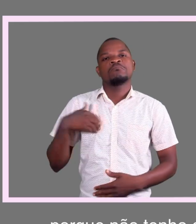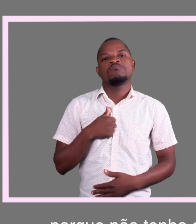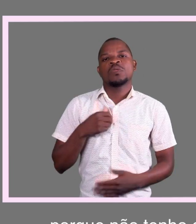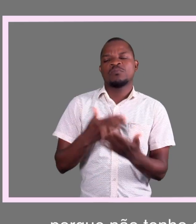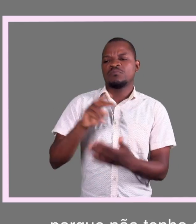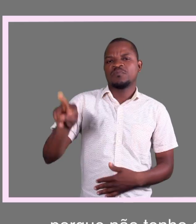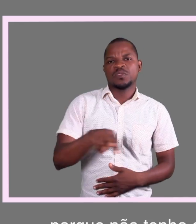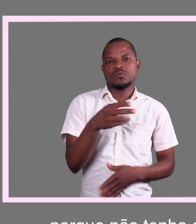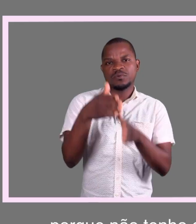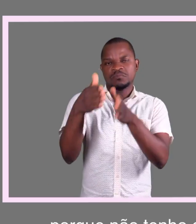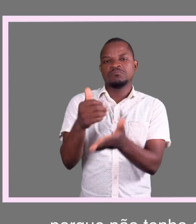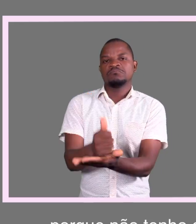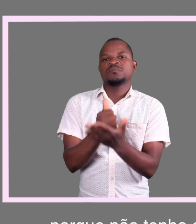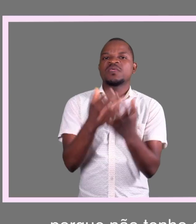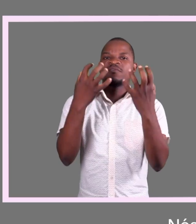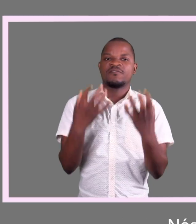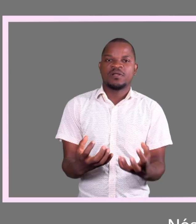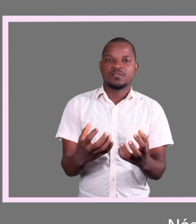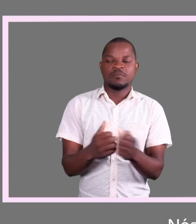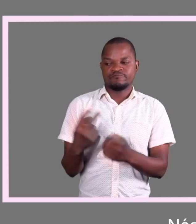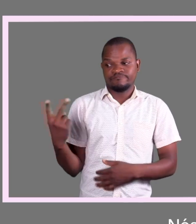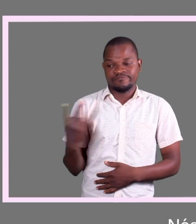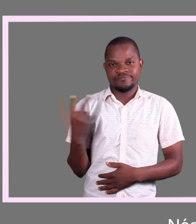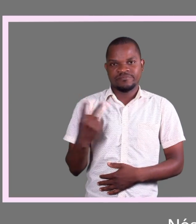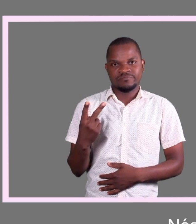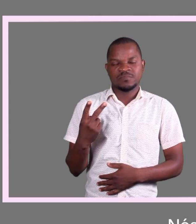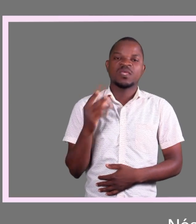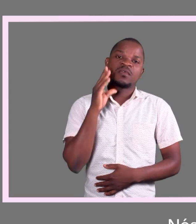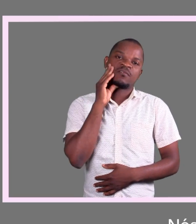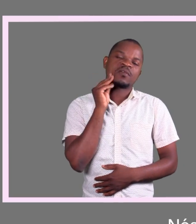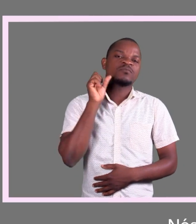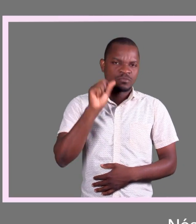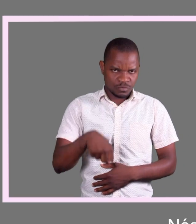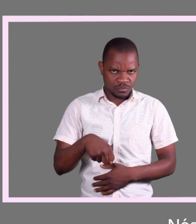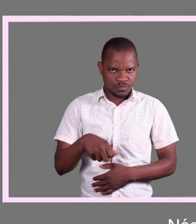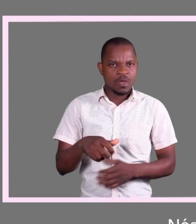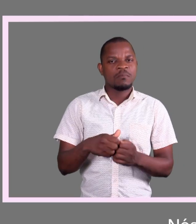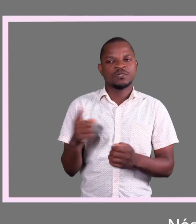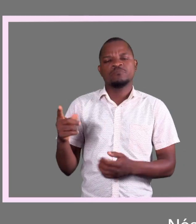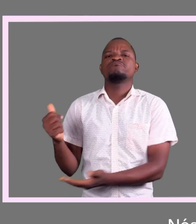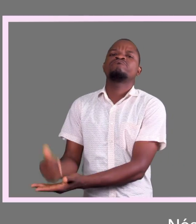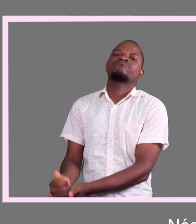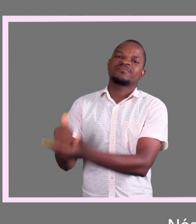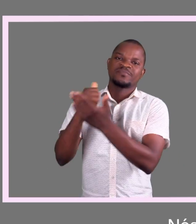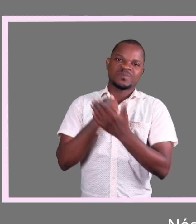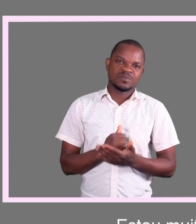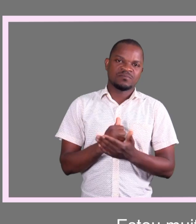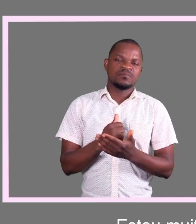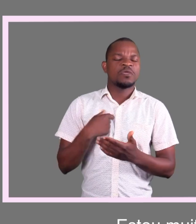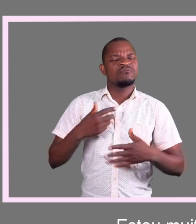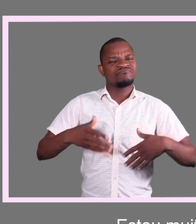outra pessoa que podia cuidar de mim. Nós as duas somos velhas, mesmo assim cuida de